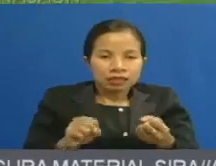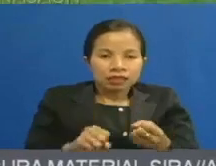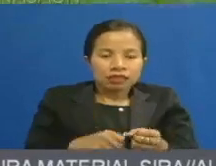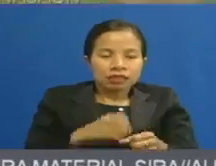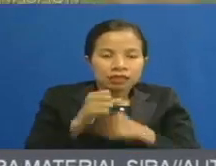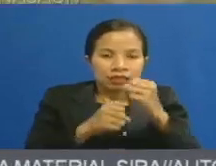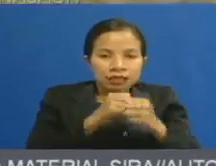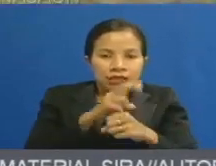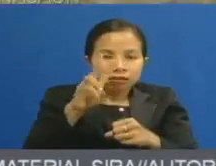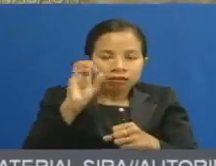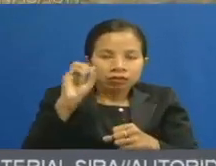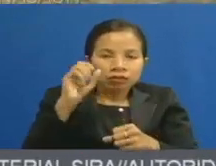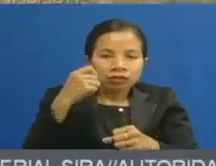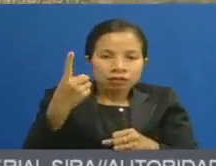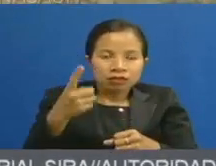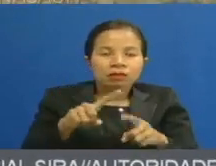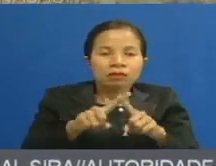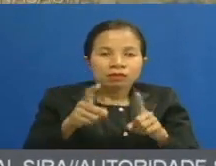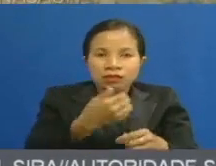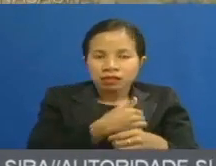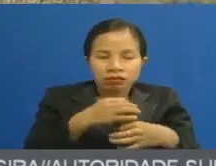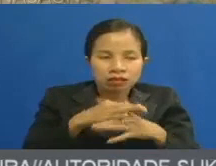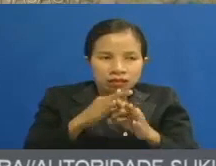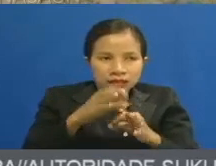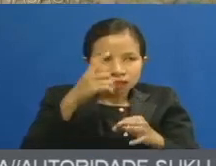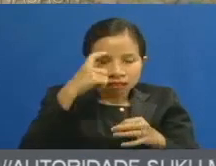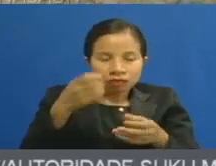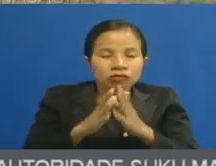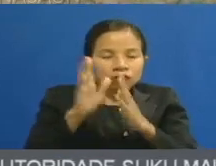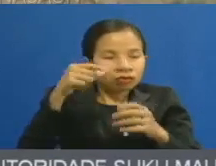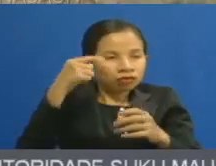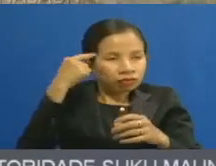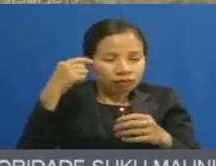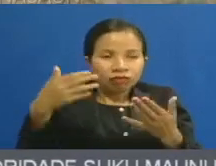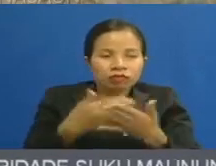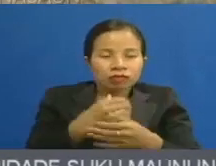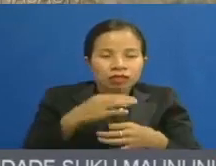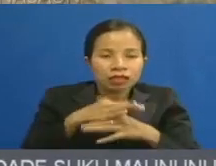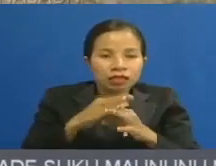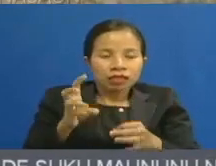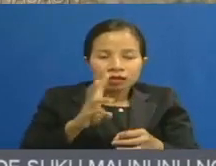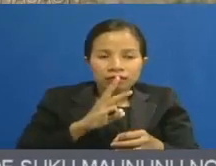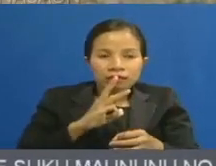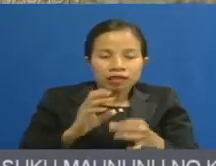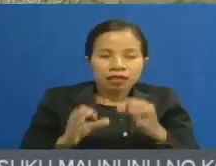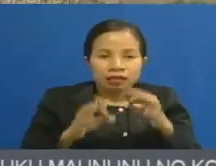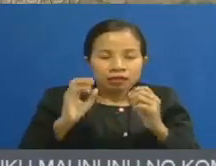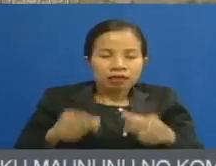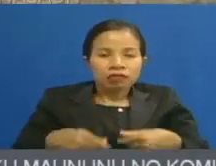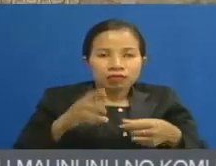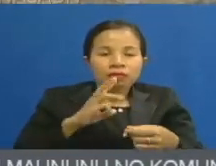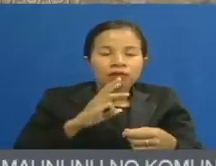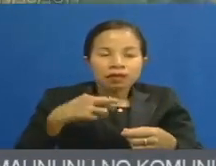Itinari Urua Sano Lurecim Ida, mebe Sidau Kadia. Tambane ni husuba governo fong atu hadia irrigasan dugau atu nune bele fornese